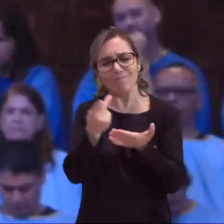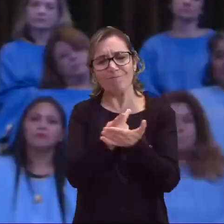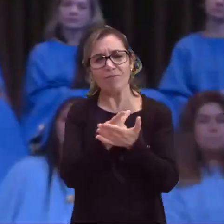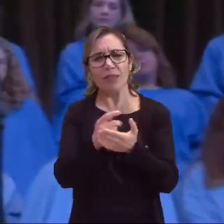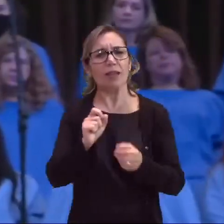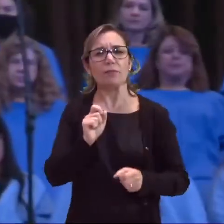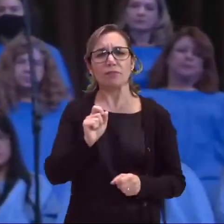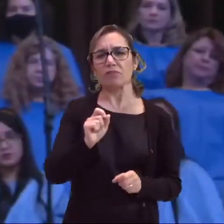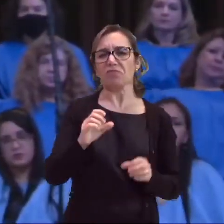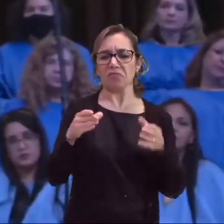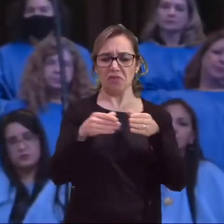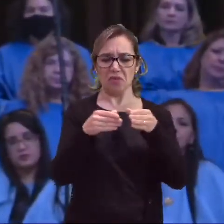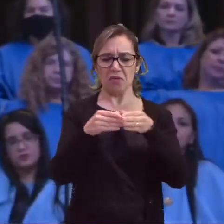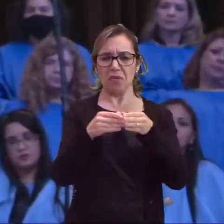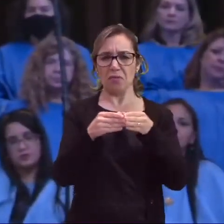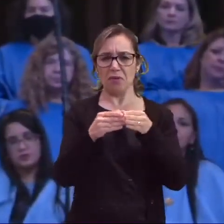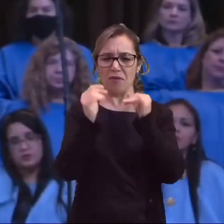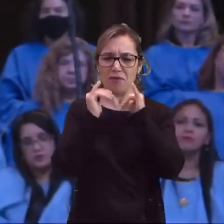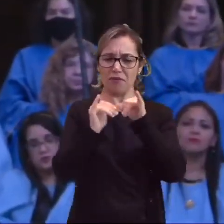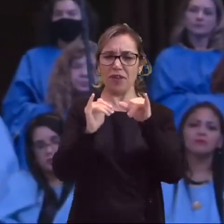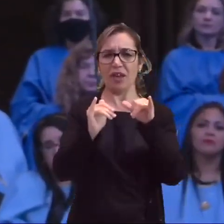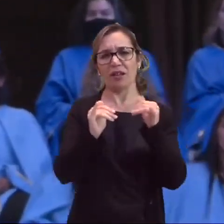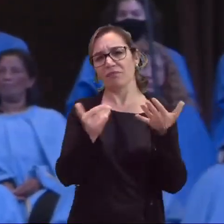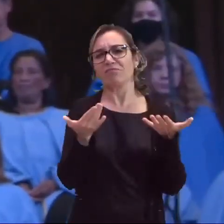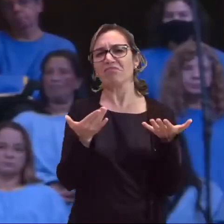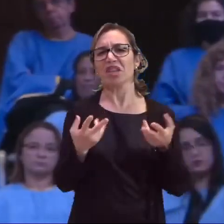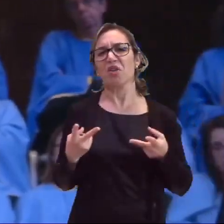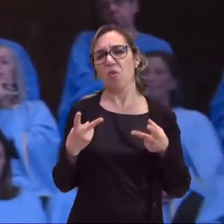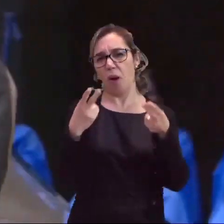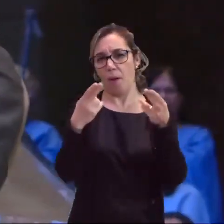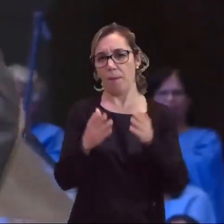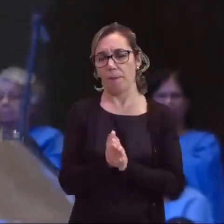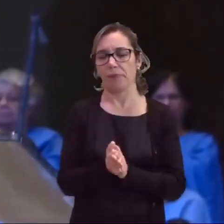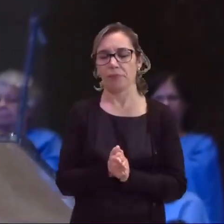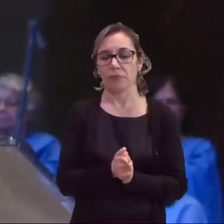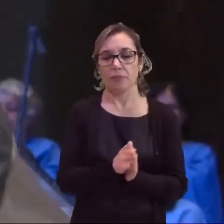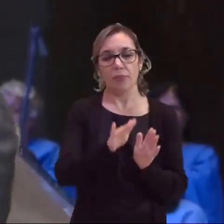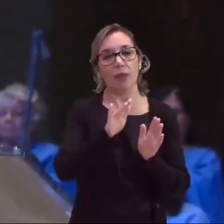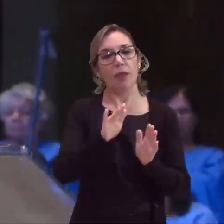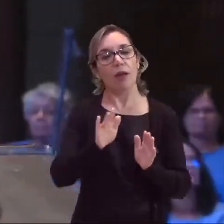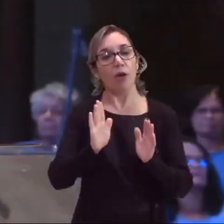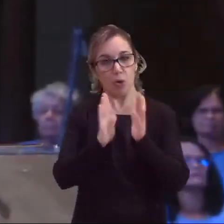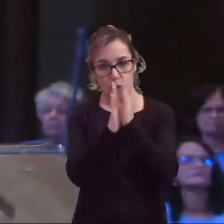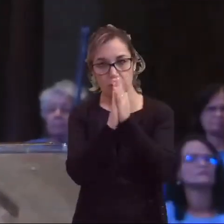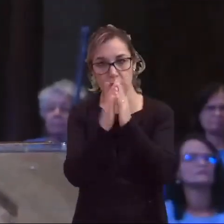é a oração no meio do cristianismo ela mudou